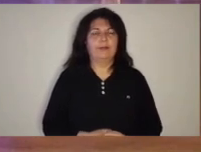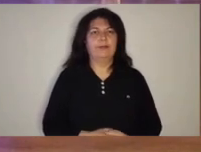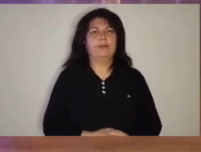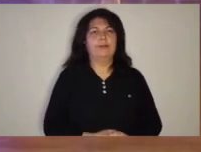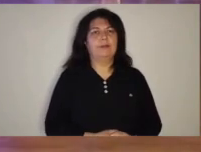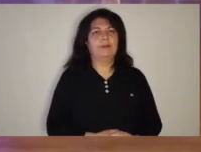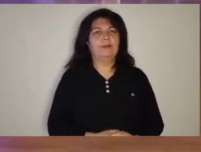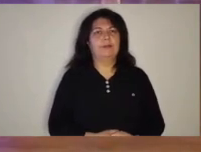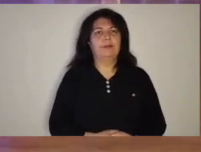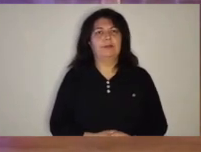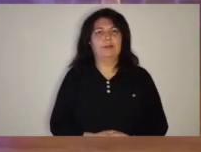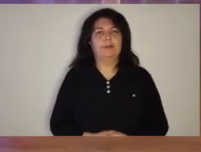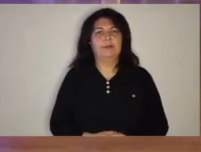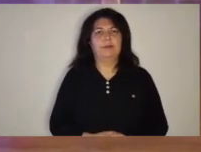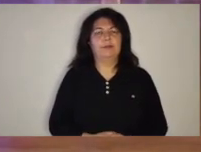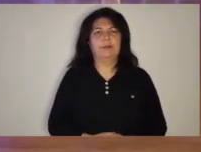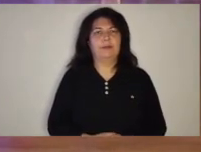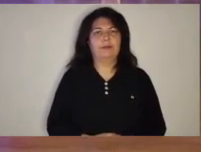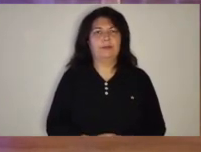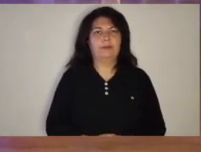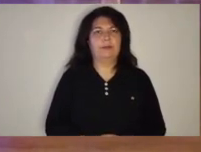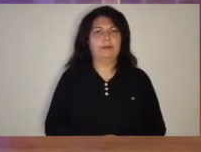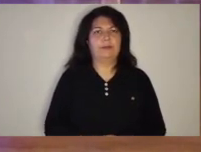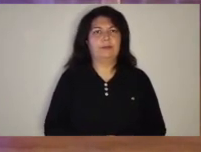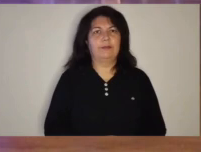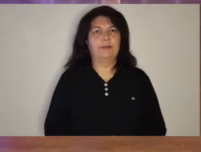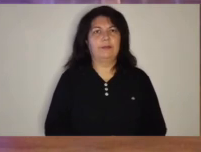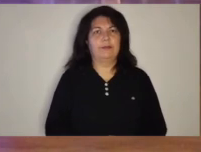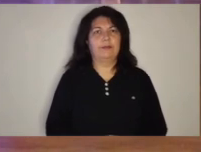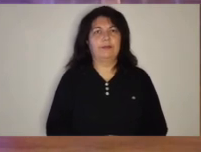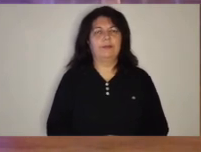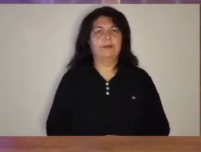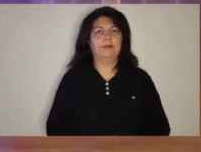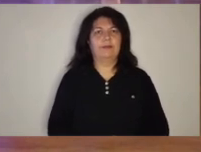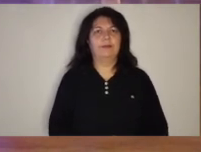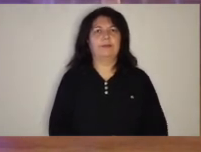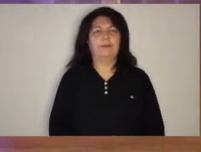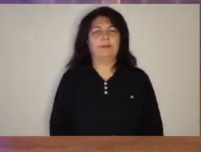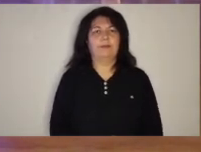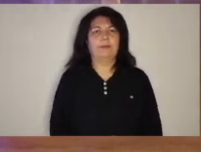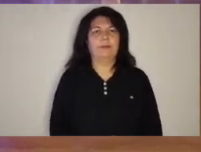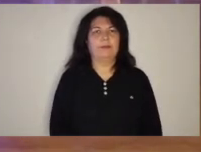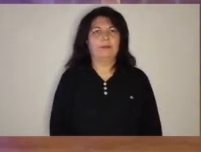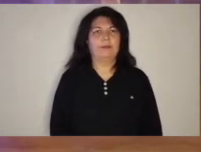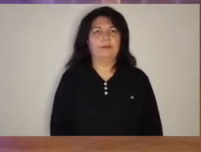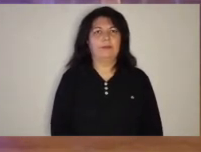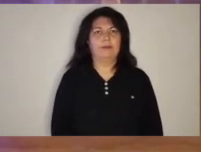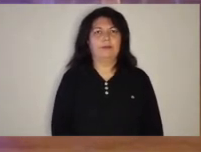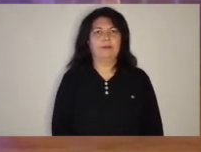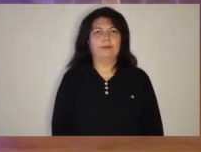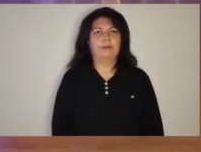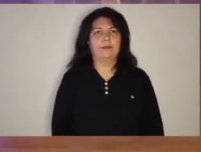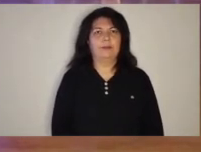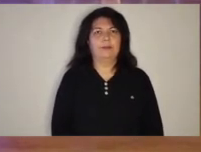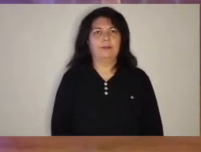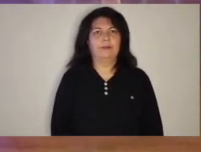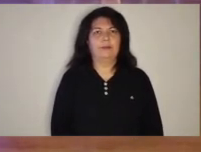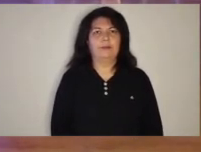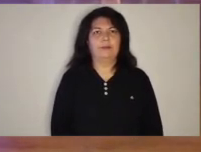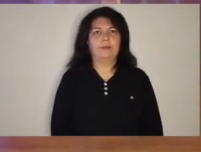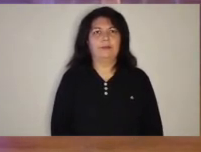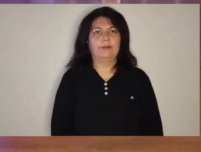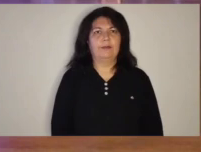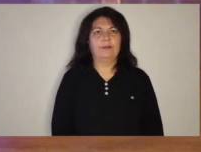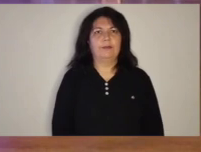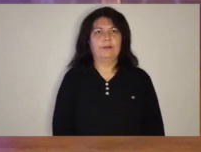Diz assim: ó Deus, cria em mim um coração puro e dá-me uma vontade nova e firme. Não me expulses da